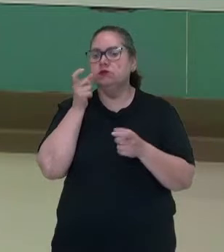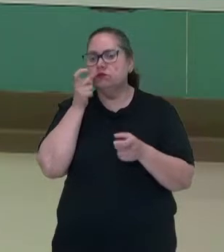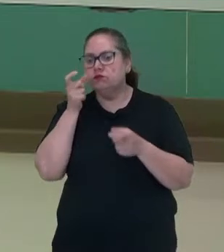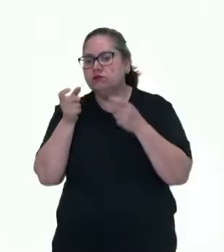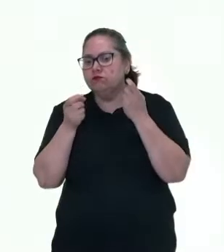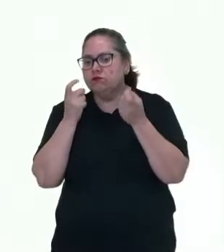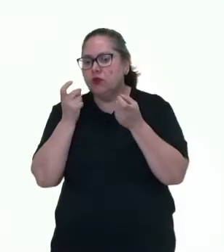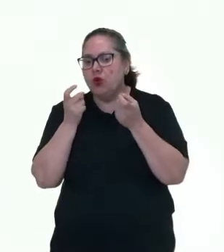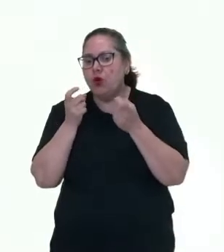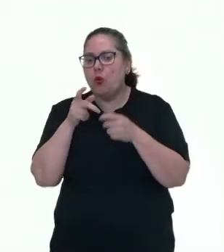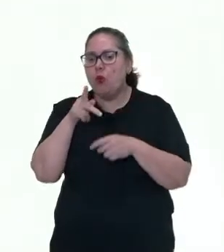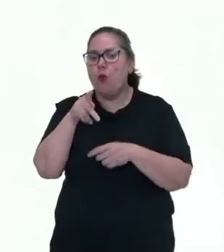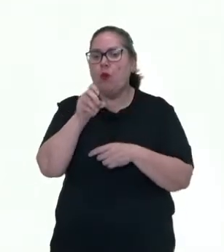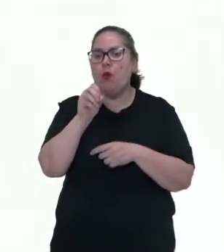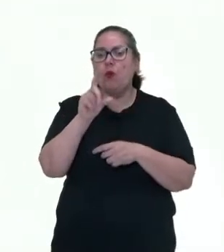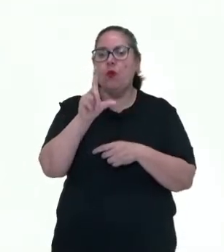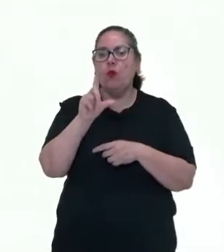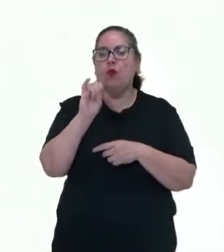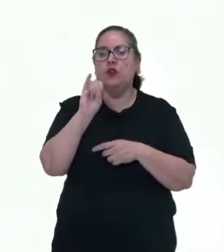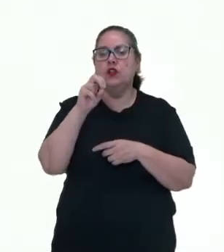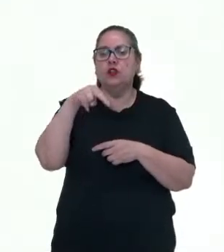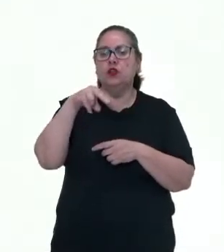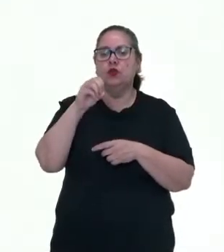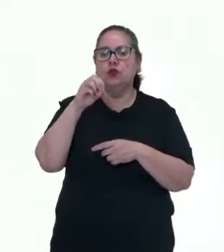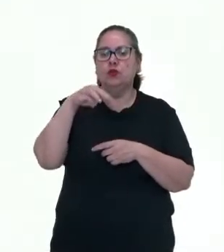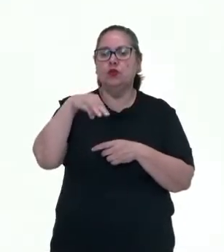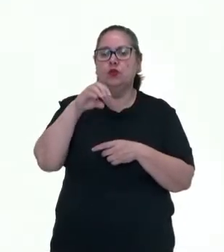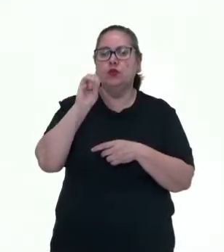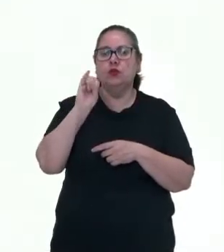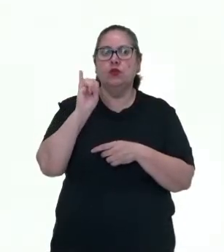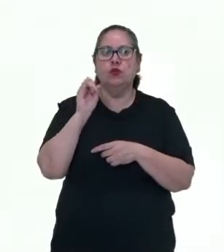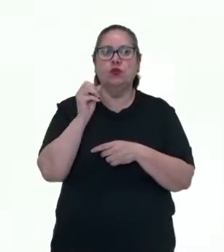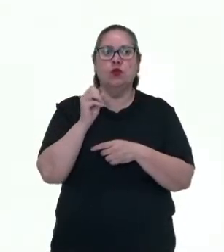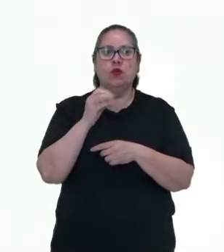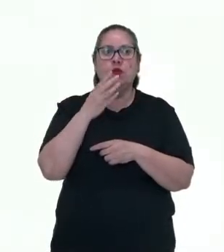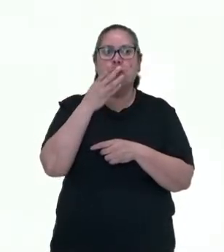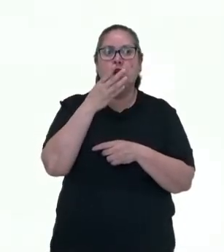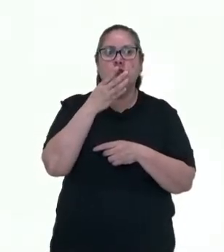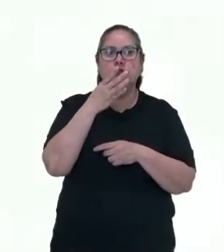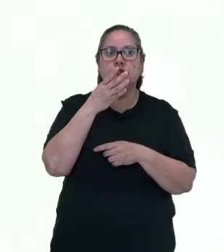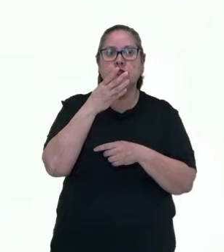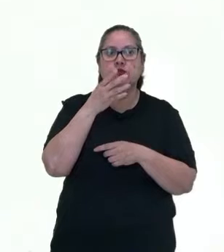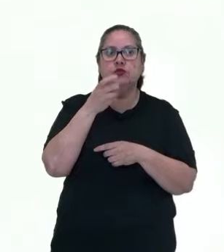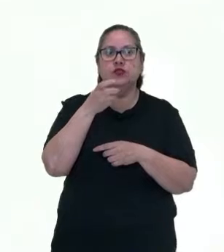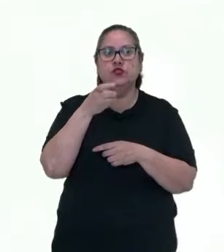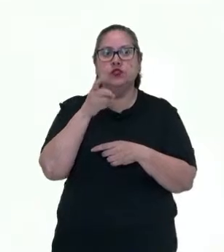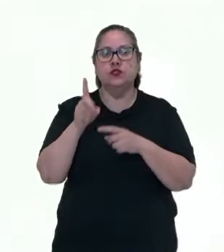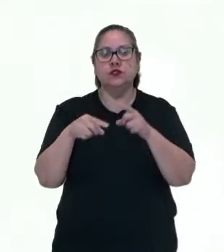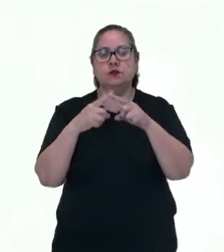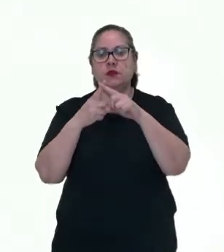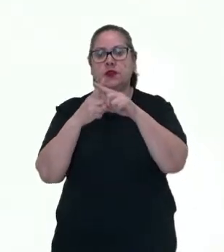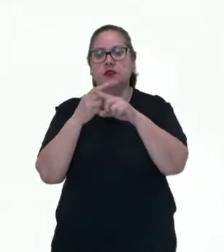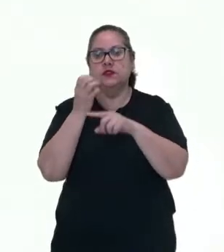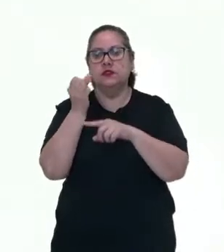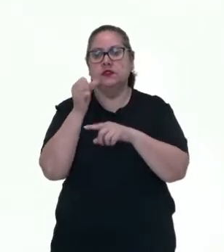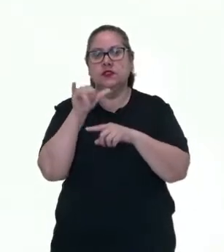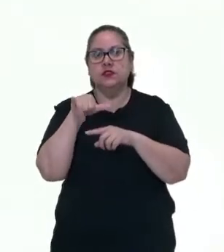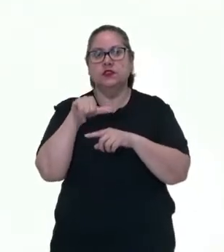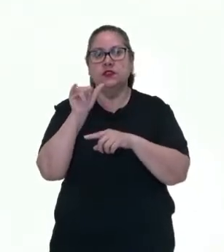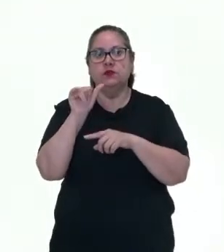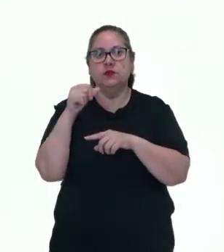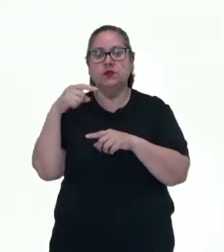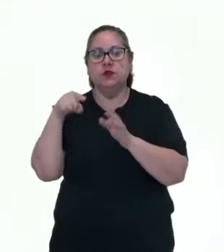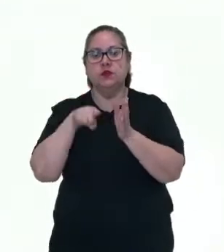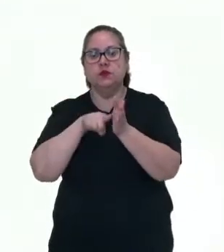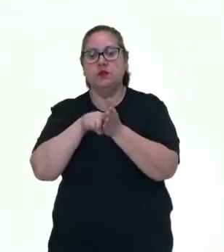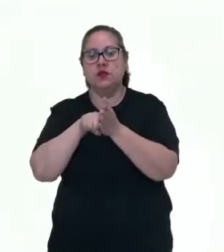o polinômio. 4x mais 6y menos 8z. Nós temos ali os coeficientes e a parte